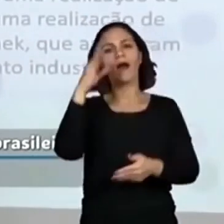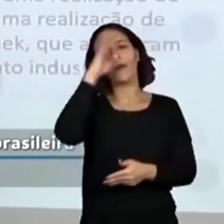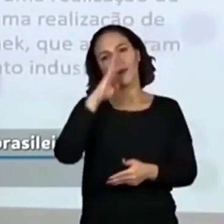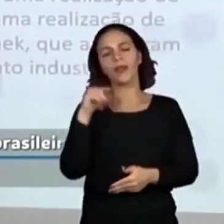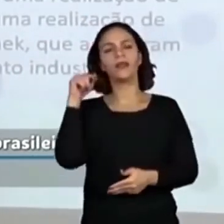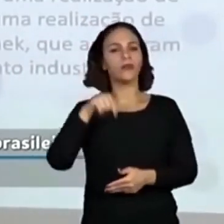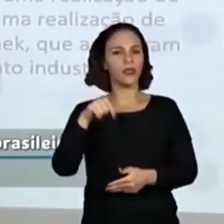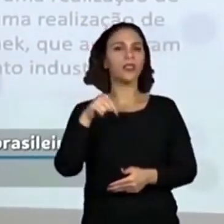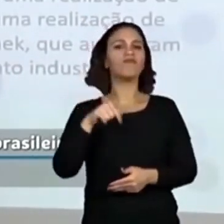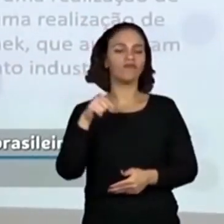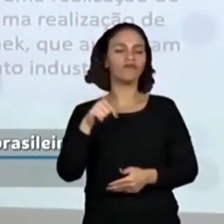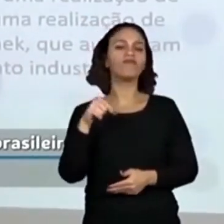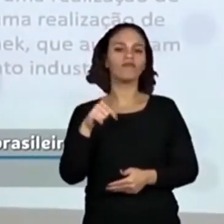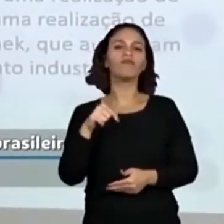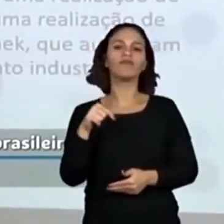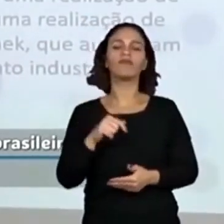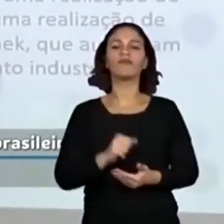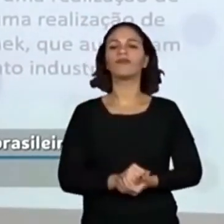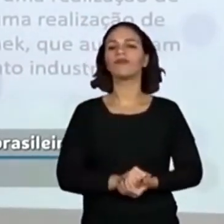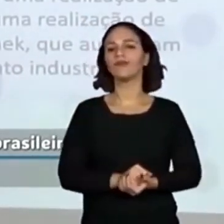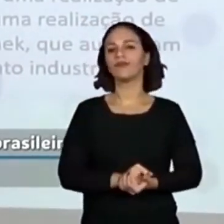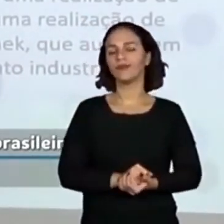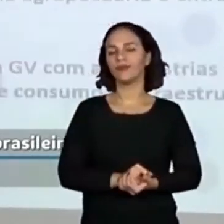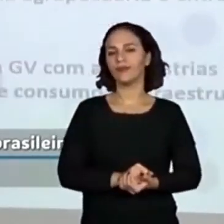desenvolvimento industrial do Brasil.